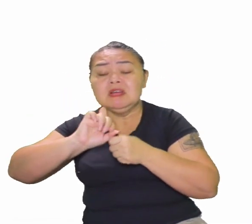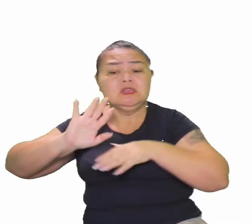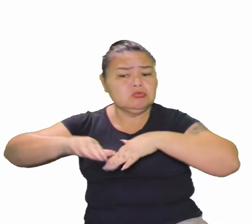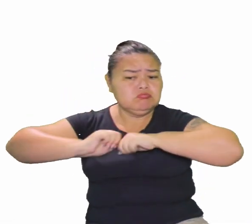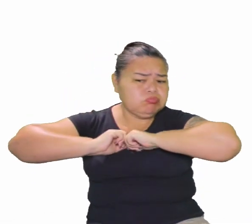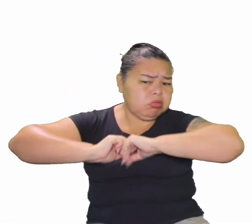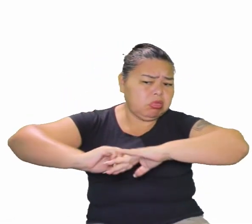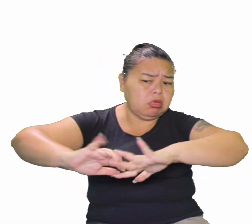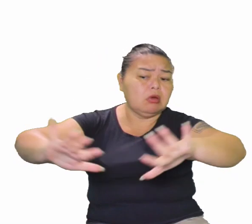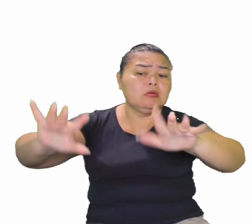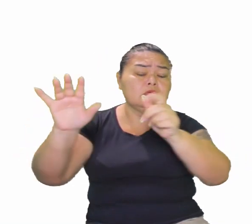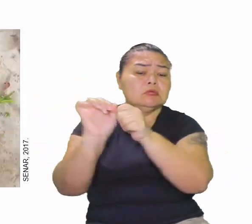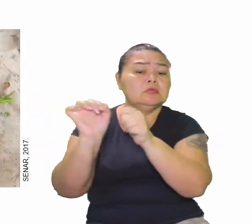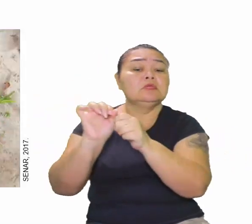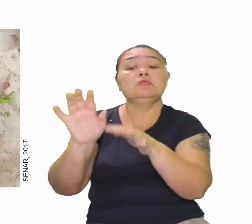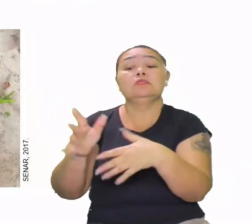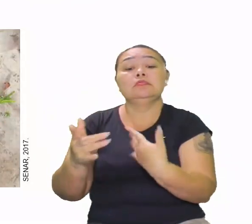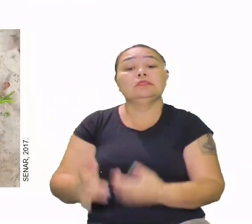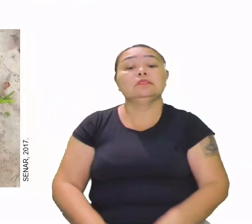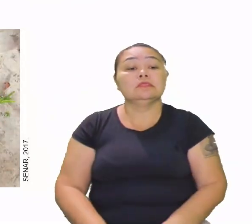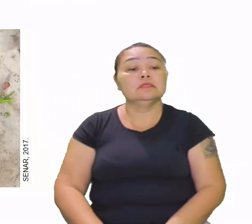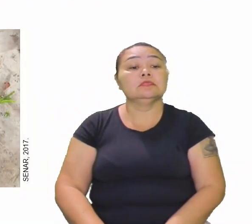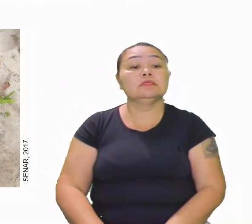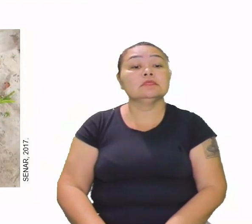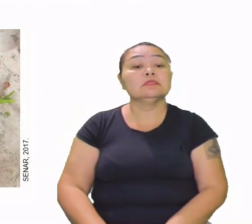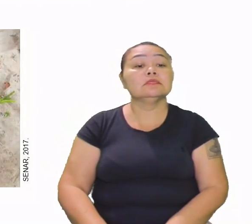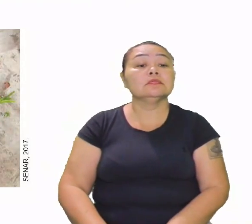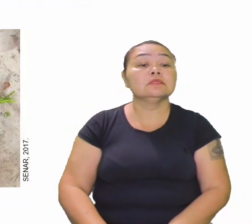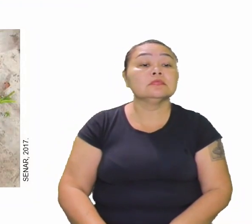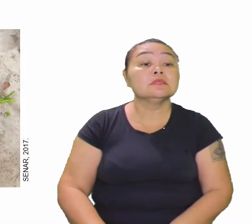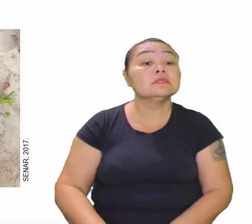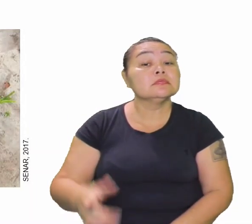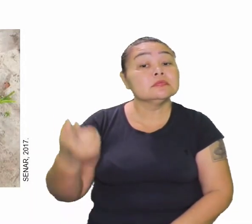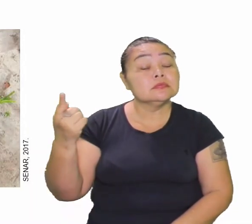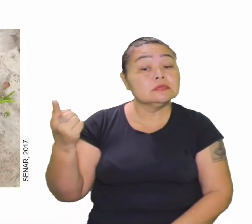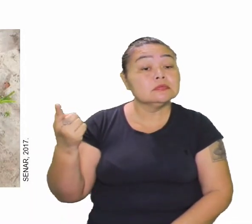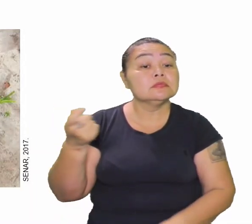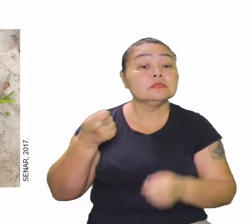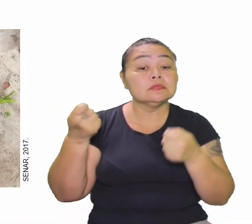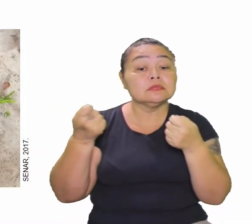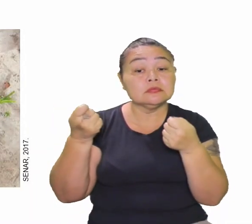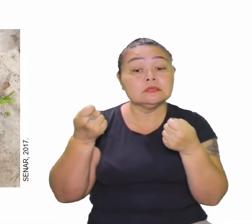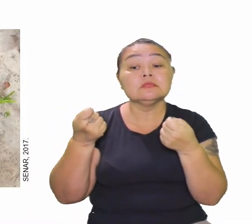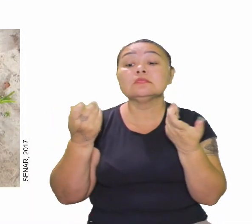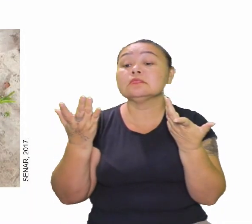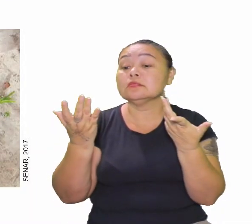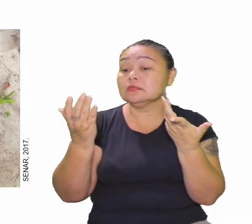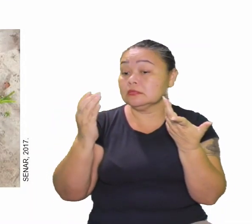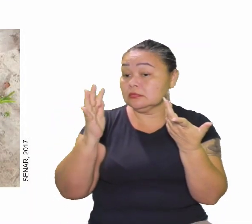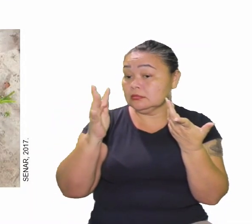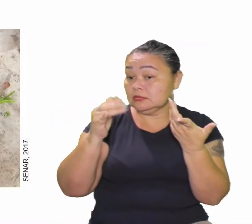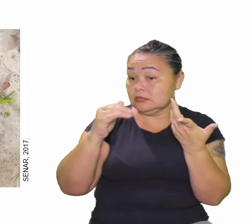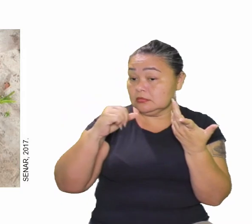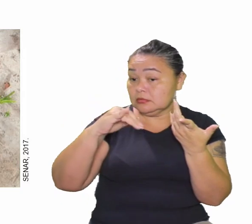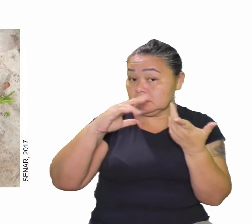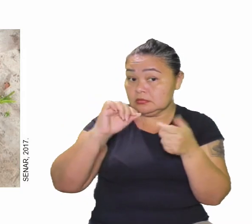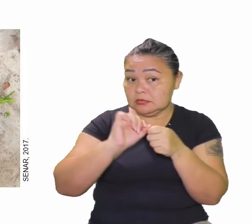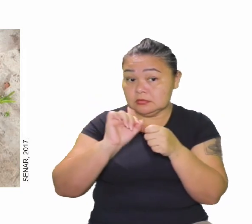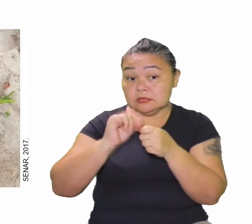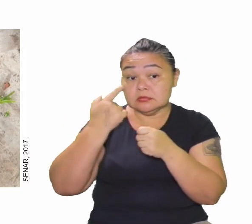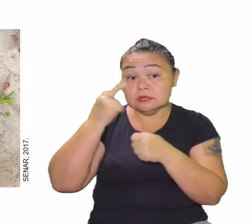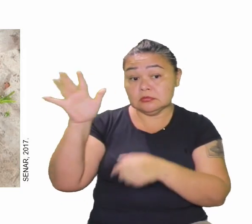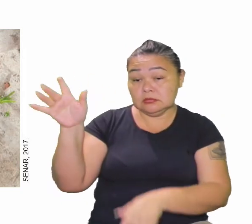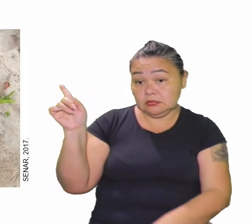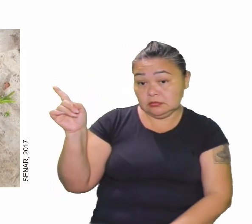esse momento desse cuidado, né, desse manejo, tá? Aí a gente também tem o controle físico, que vai ser